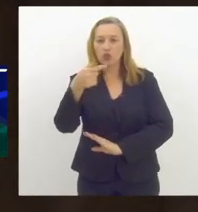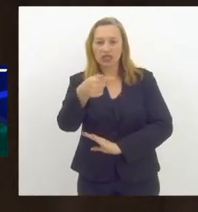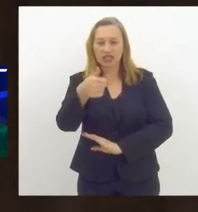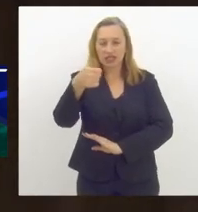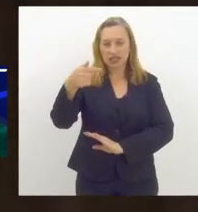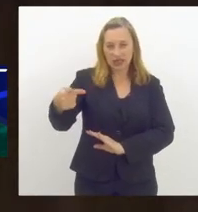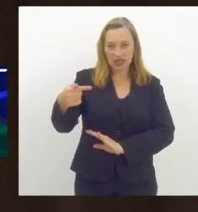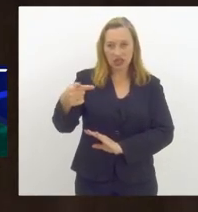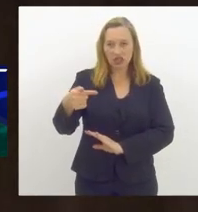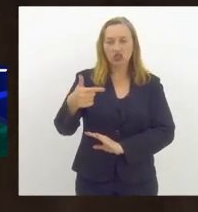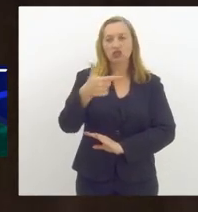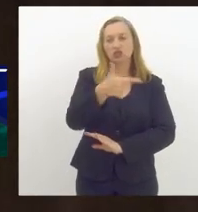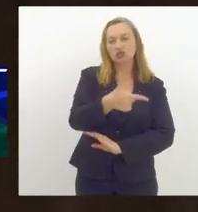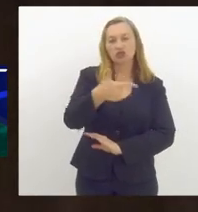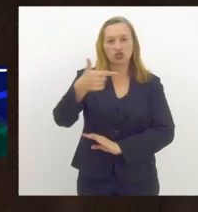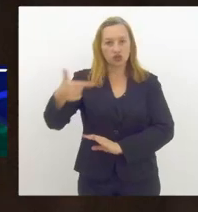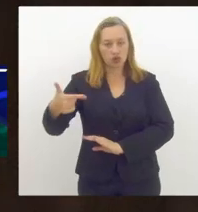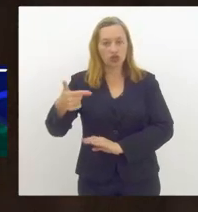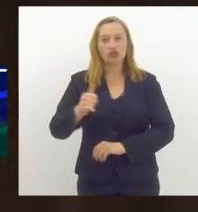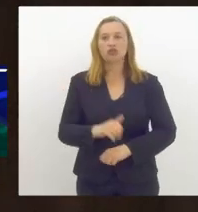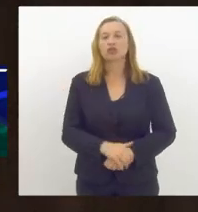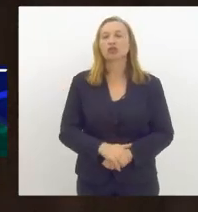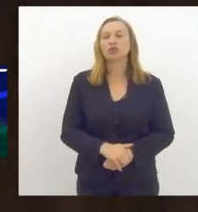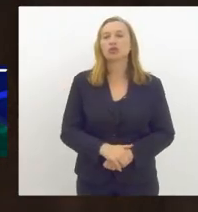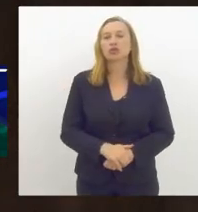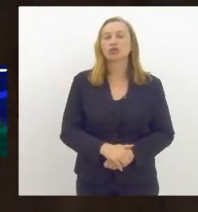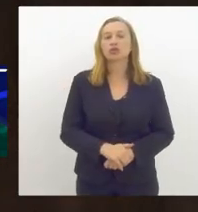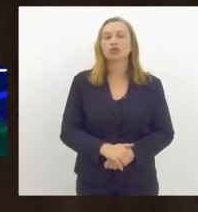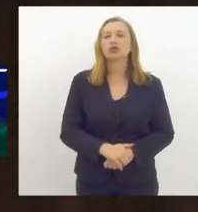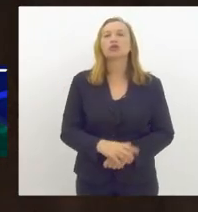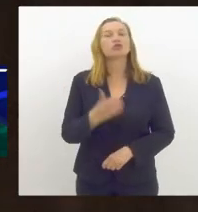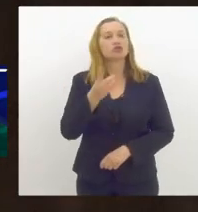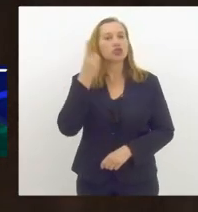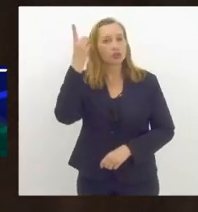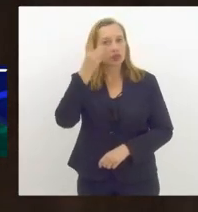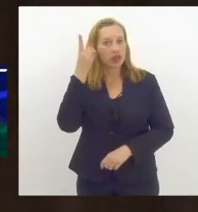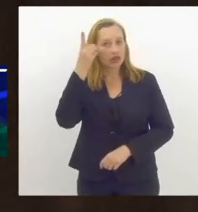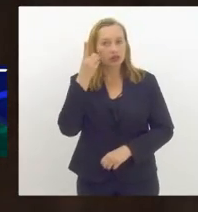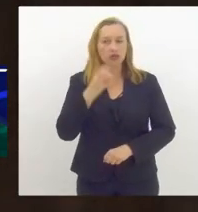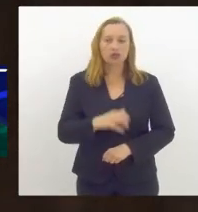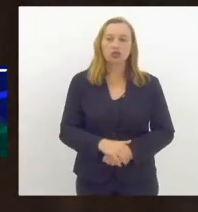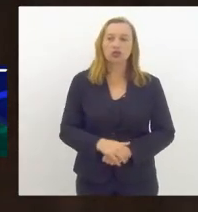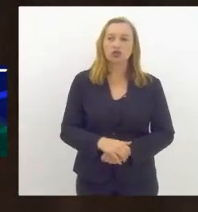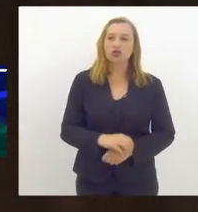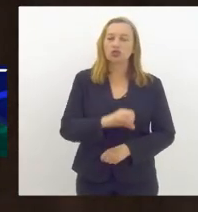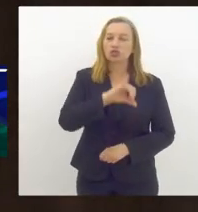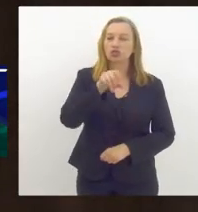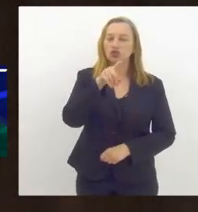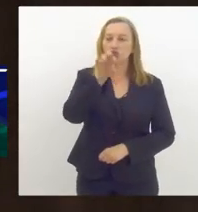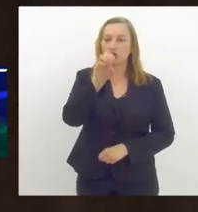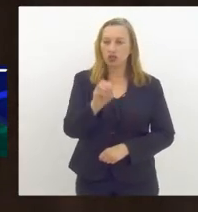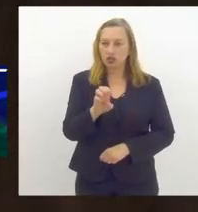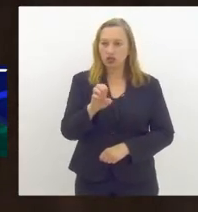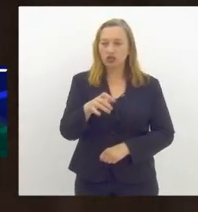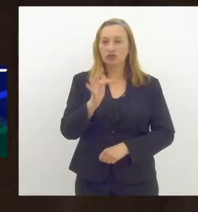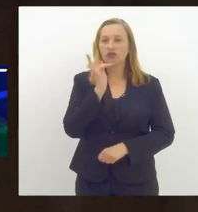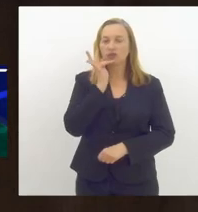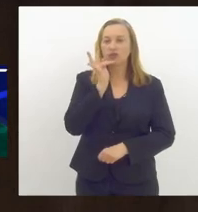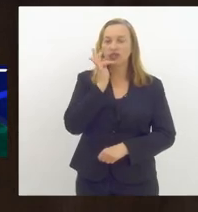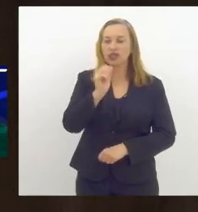6177 de 22 de autoria dos deputados Jorge Felipe Neto